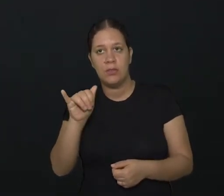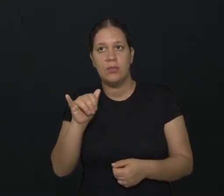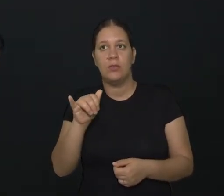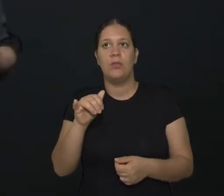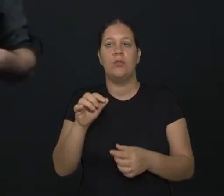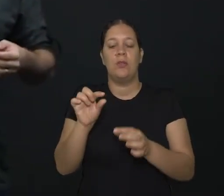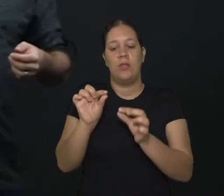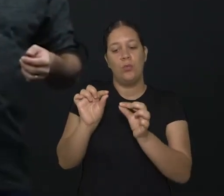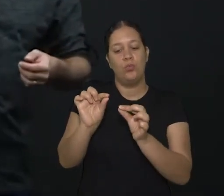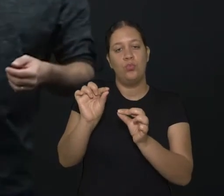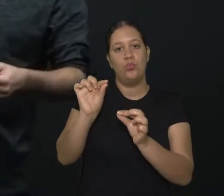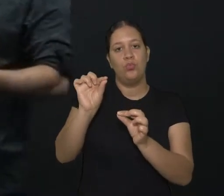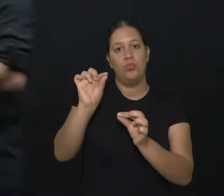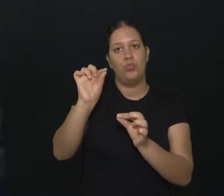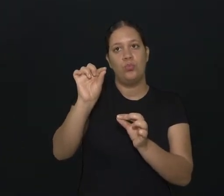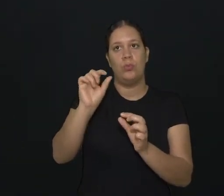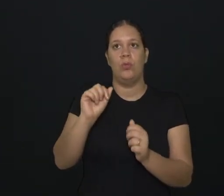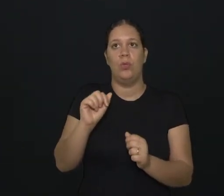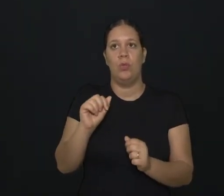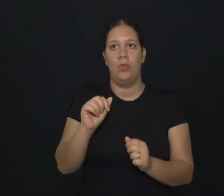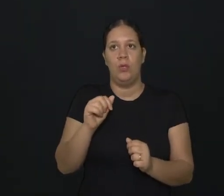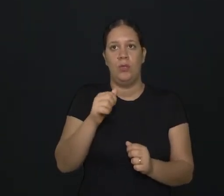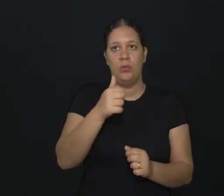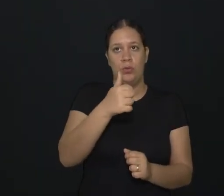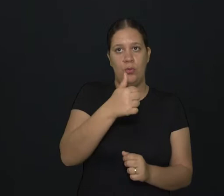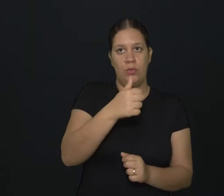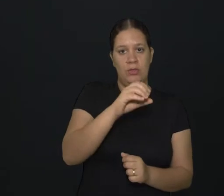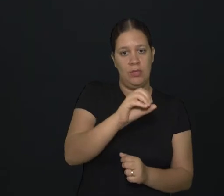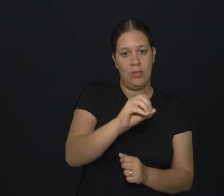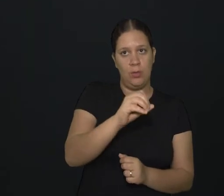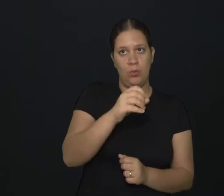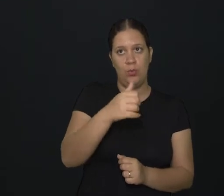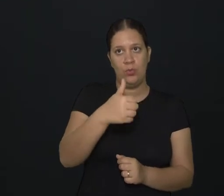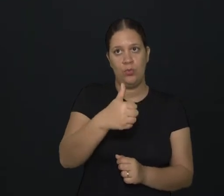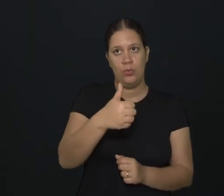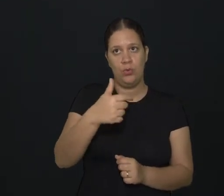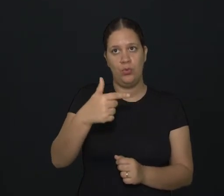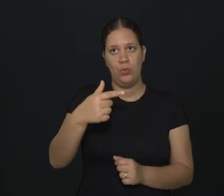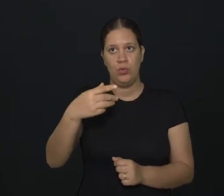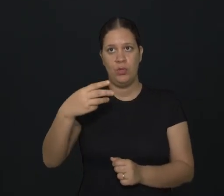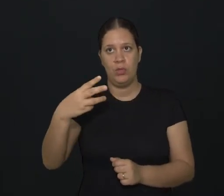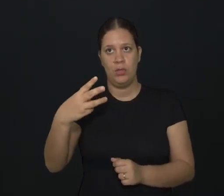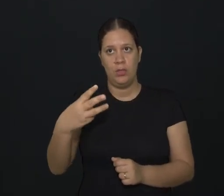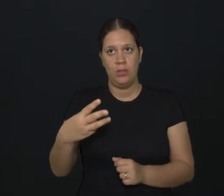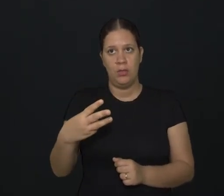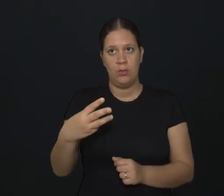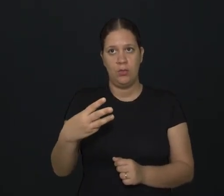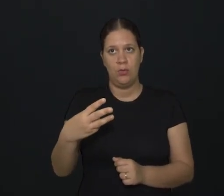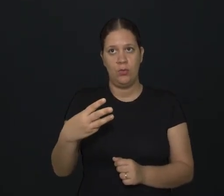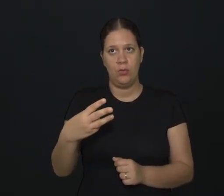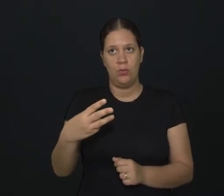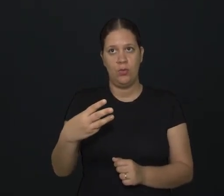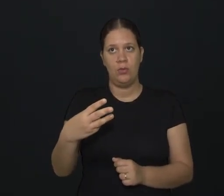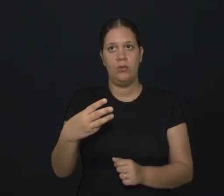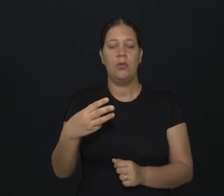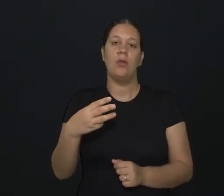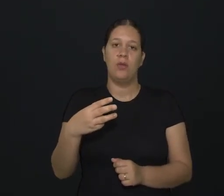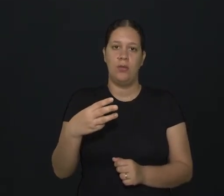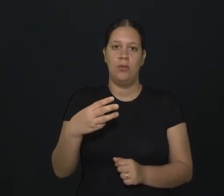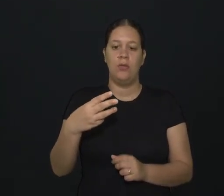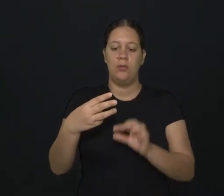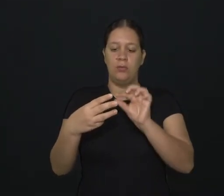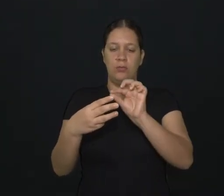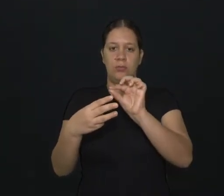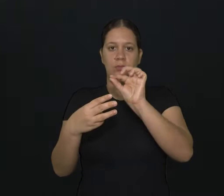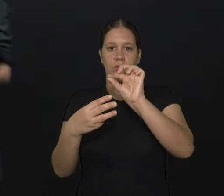2 positivo, eu subo 2 casas. Então, de novo, ó, a partir do 0, 1, 2, 3, a partir do 0, sobe